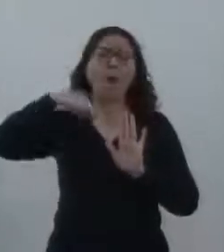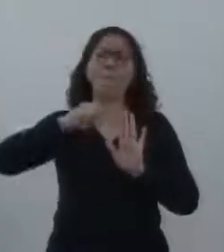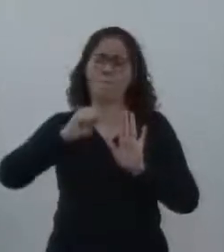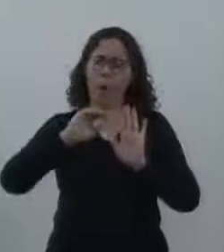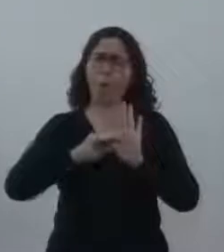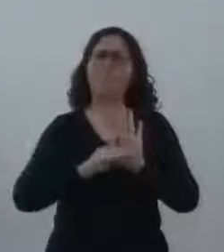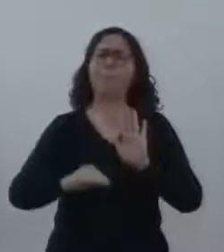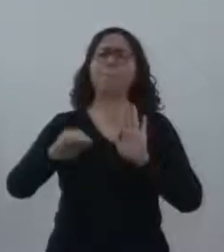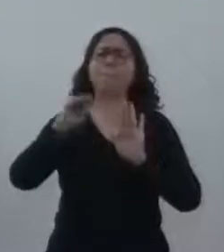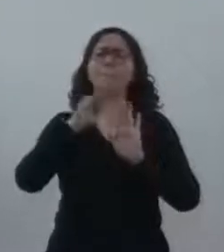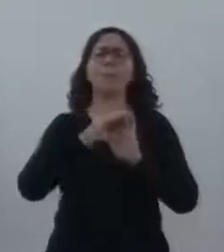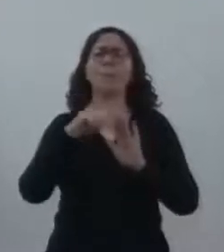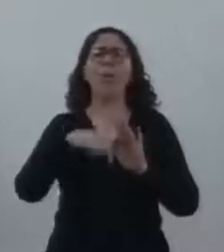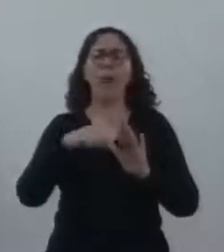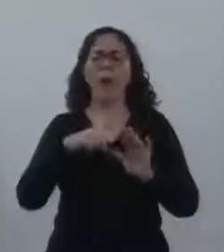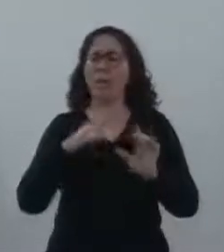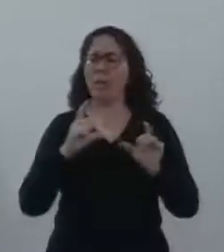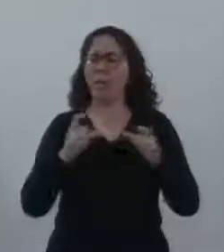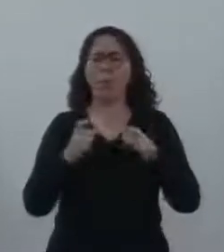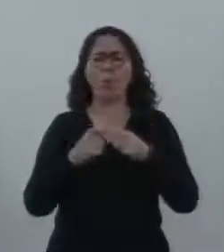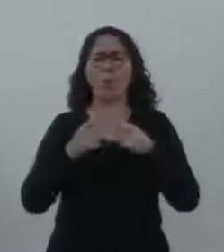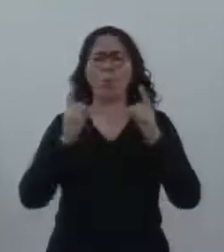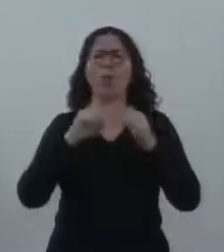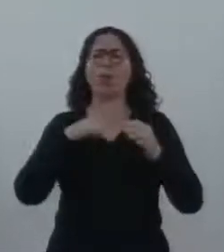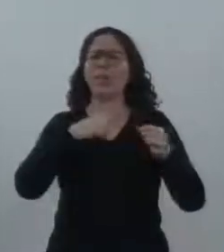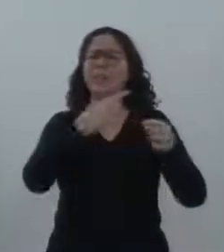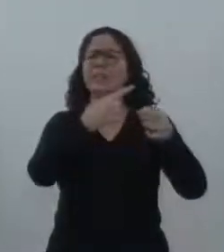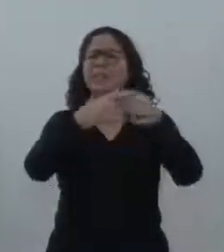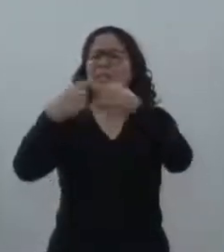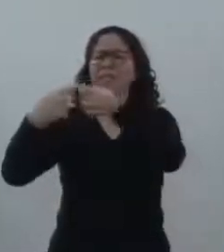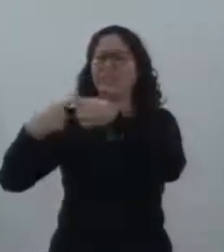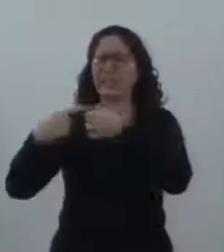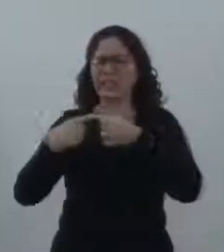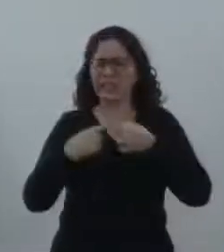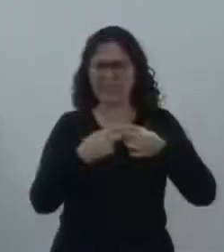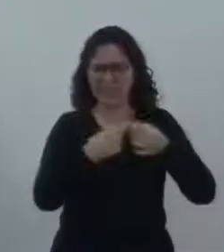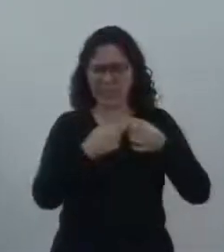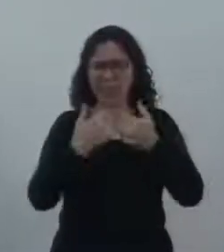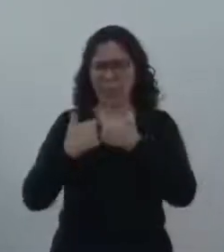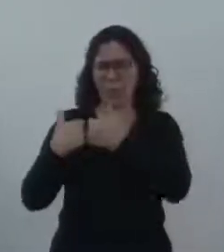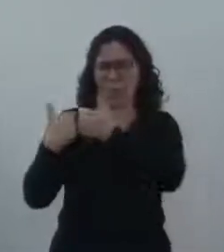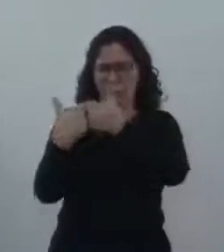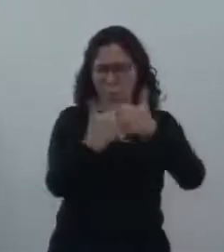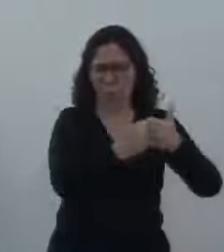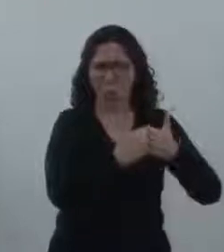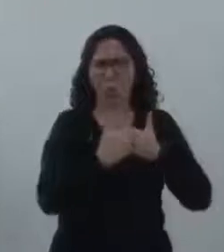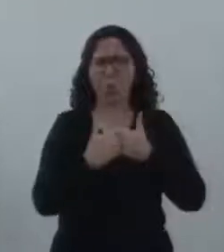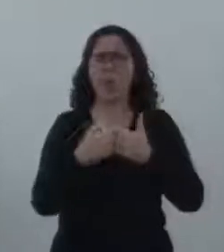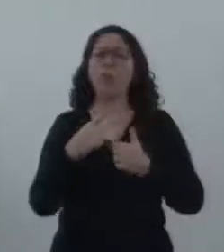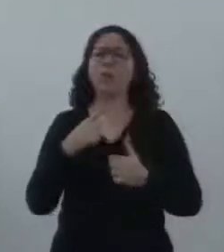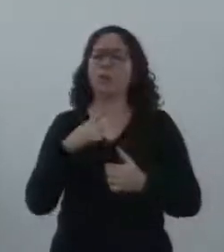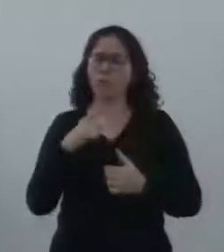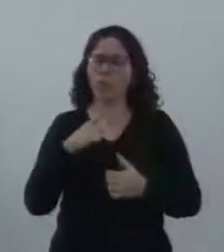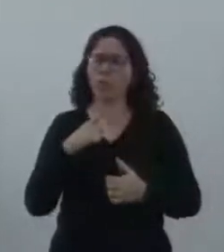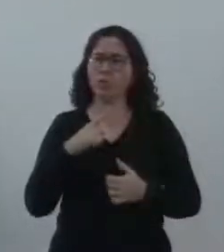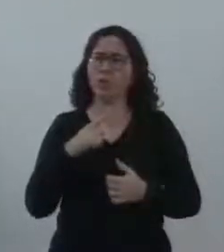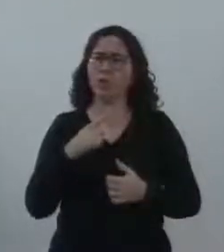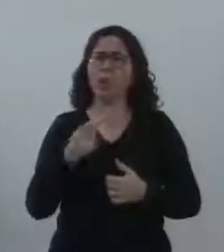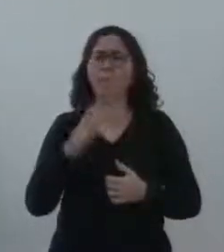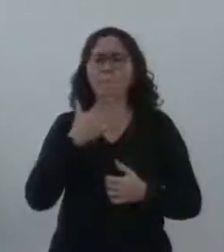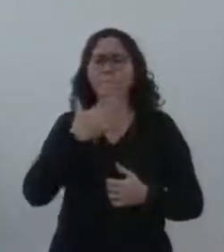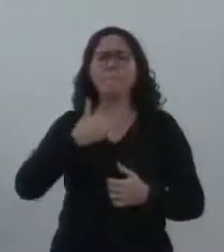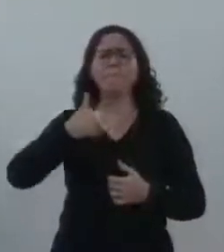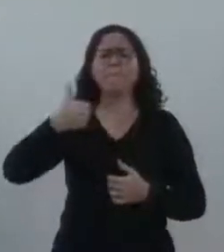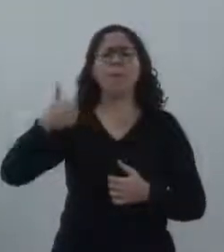melhor, que de fato Vinhedo não é uma ilha, porque várias cidades da região, tiveram um índice